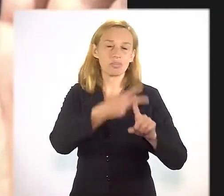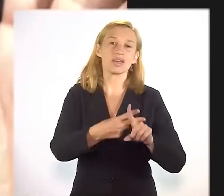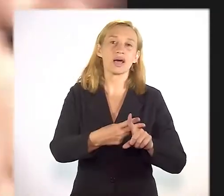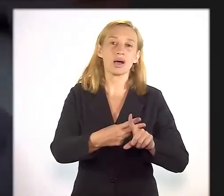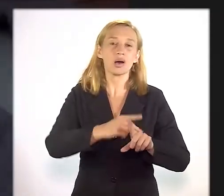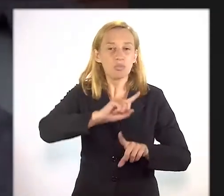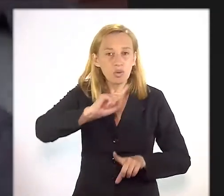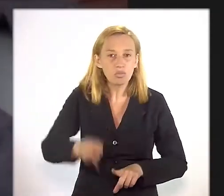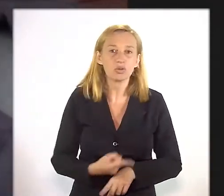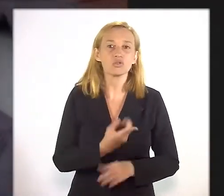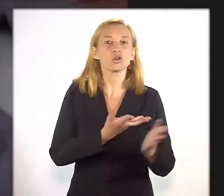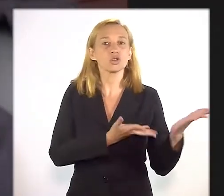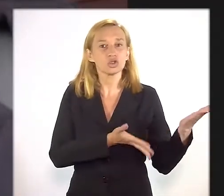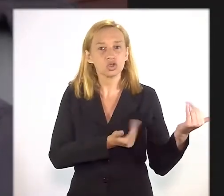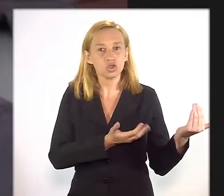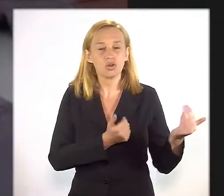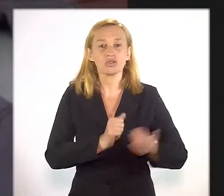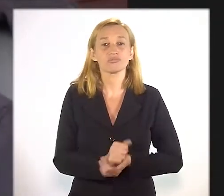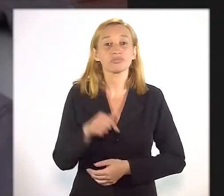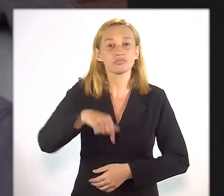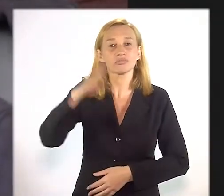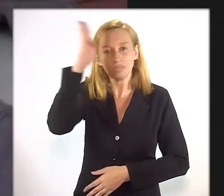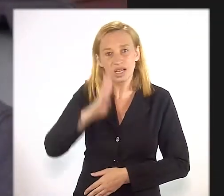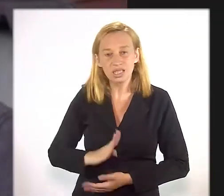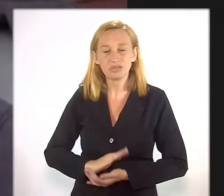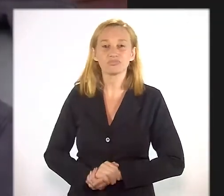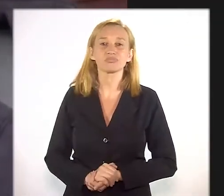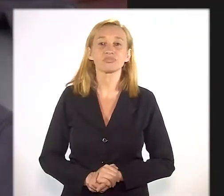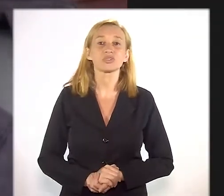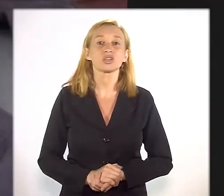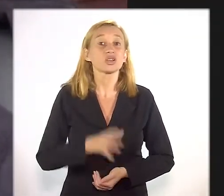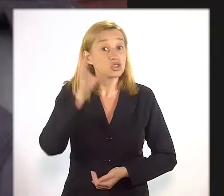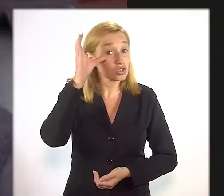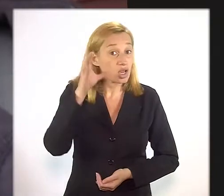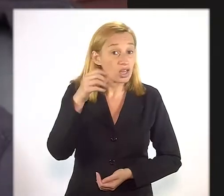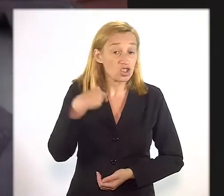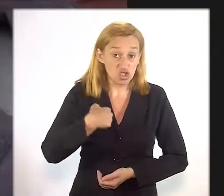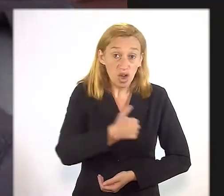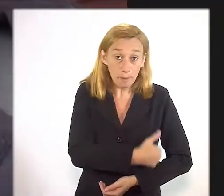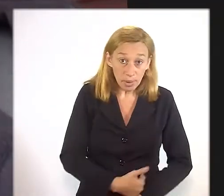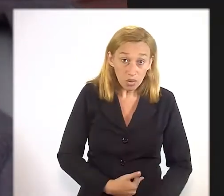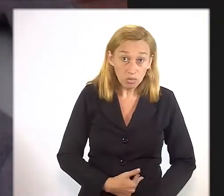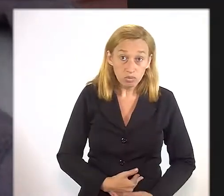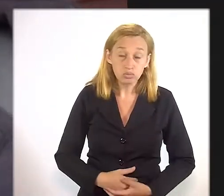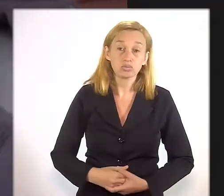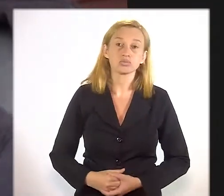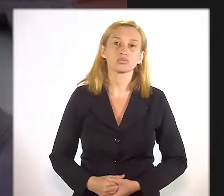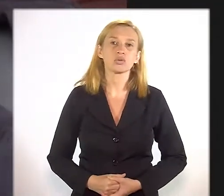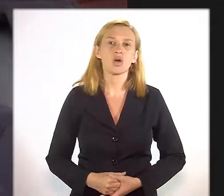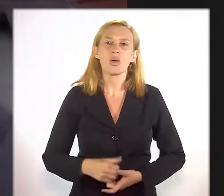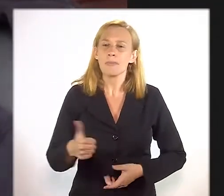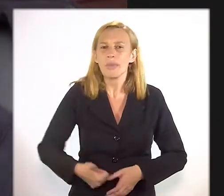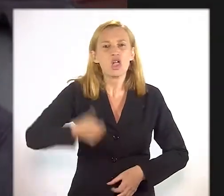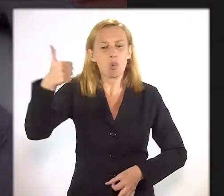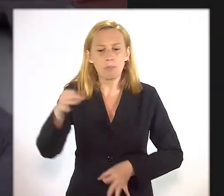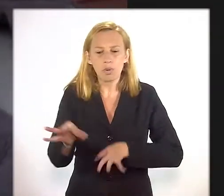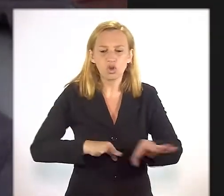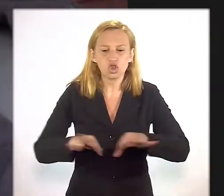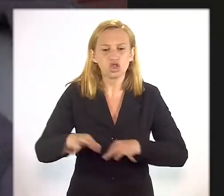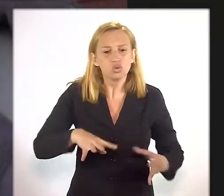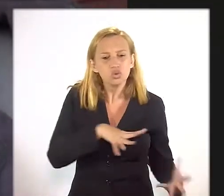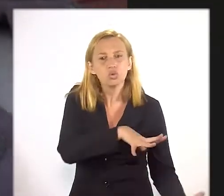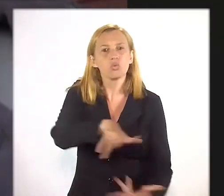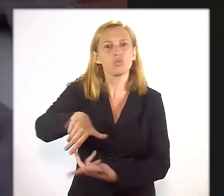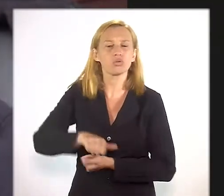fizemos desse tipo. No Brasil, Projeto Âncora, que foi considerado um dos melhores projetos do